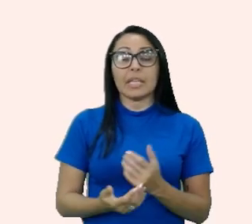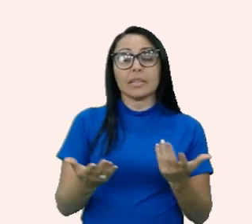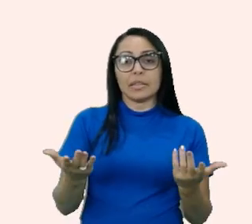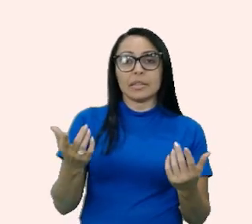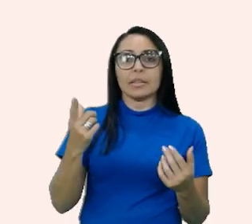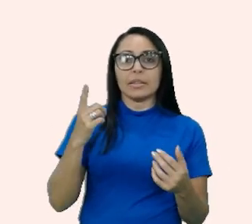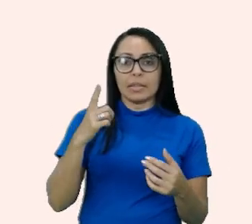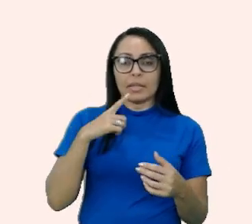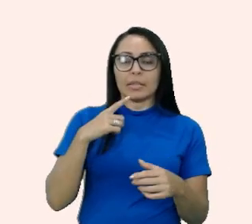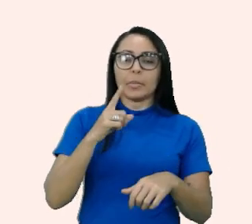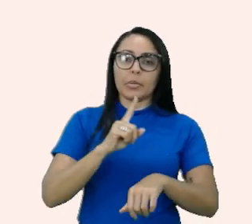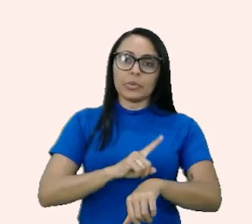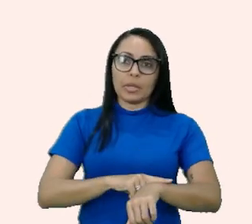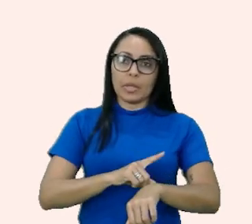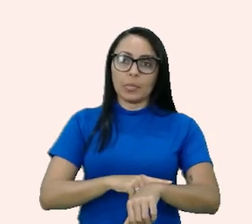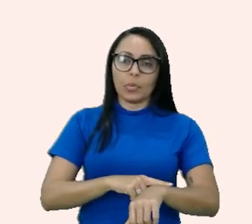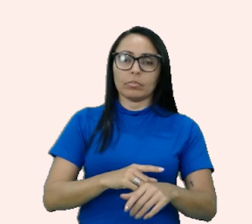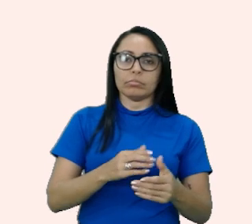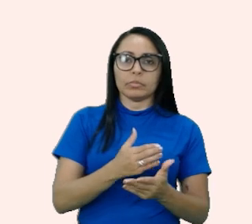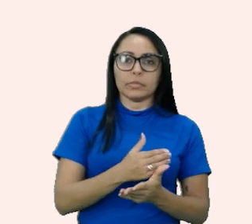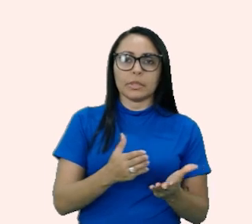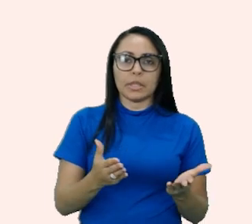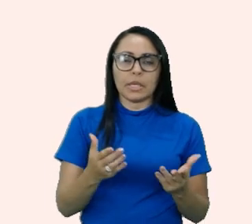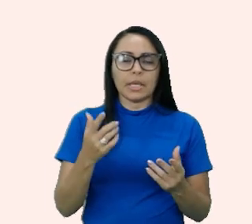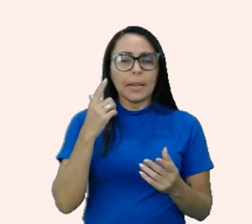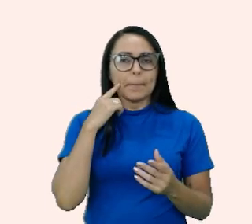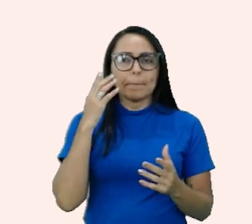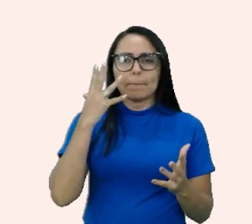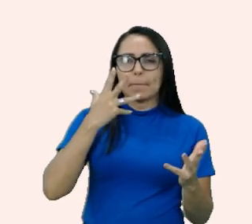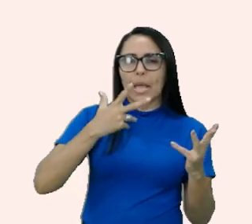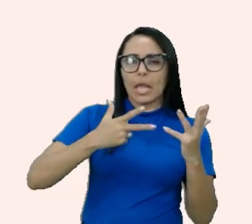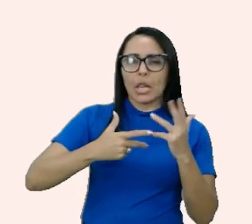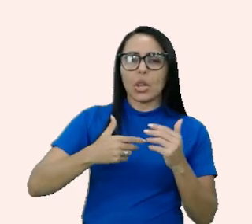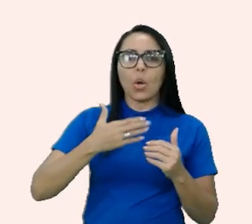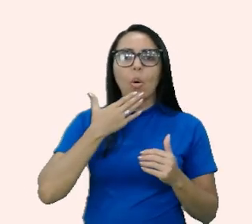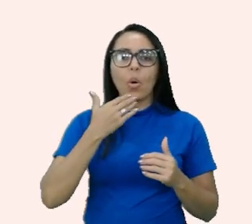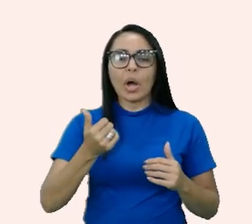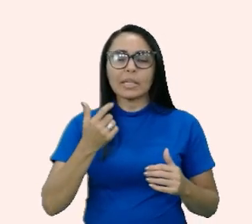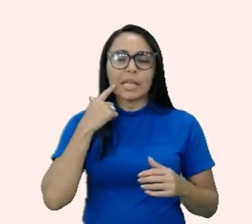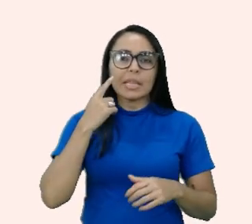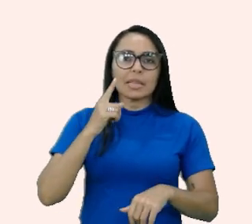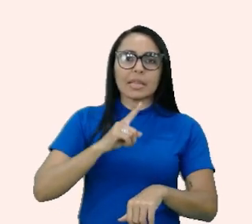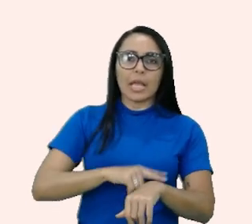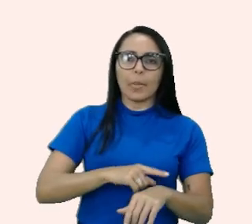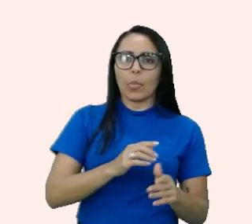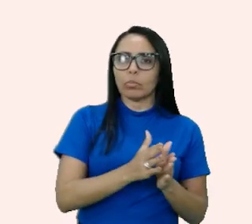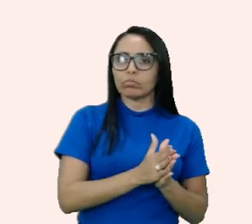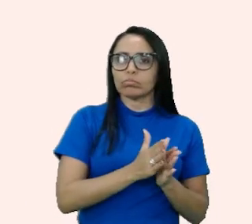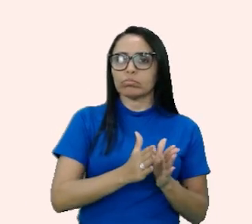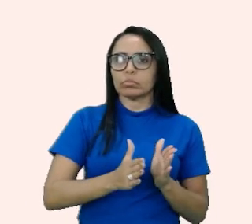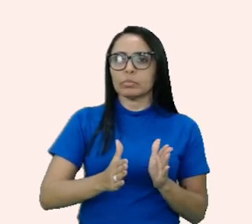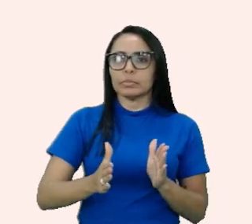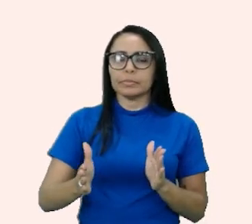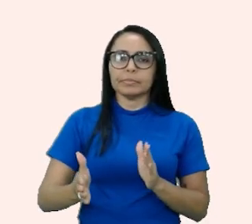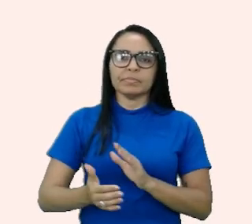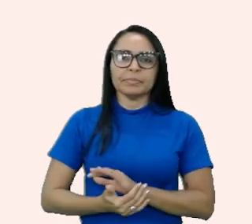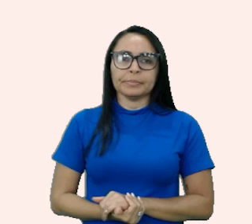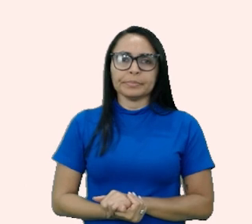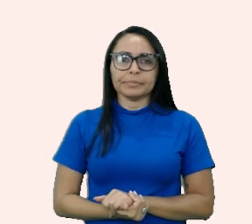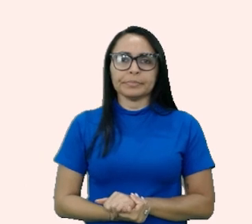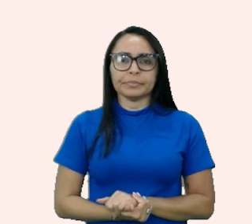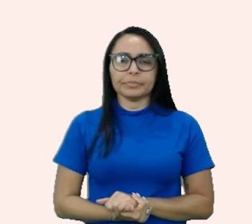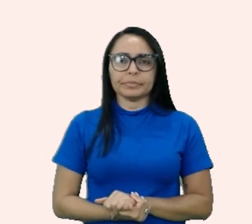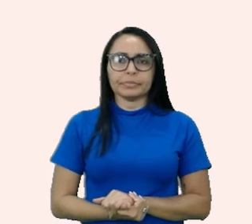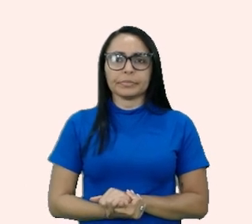tempo, que é das grandezas a mais bela. Já dizia que tempo, és um dos deuses, o